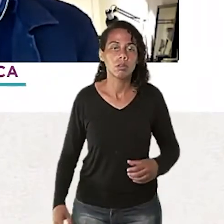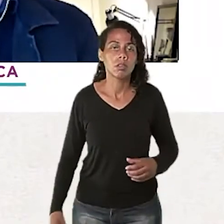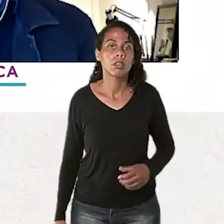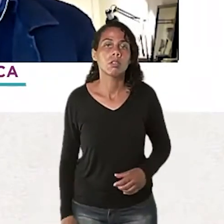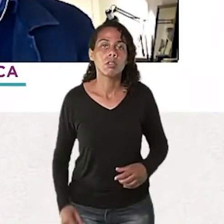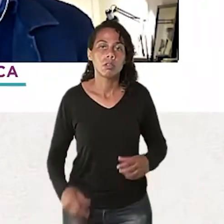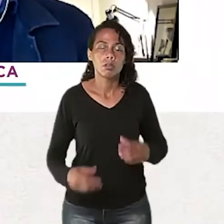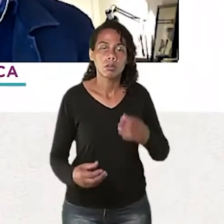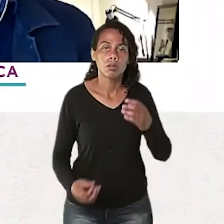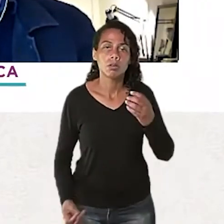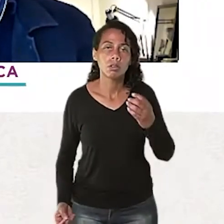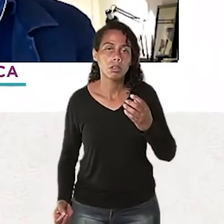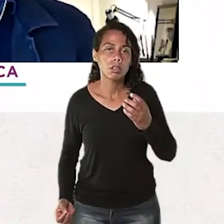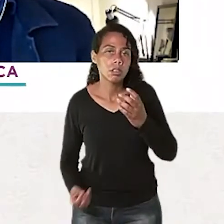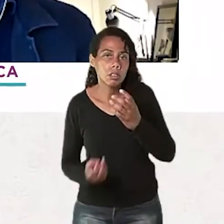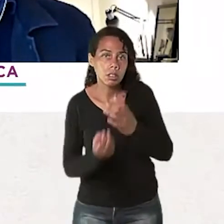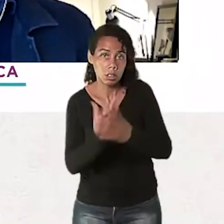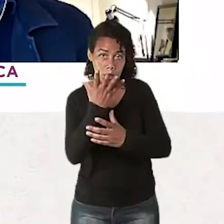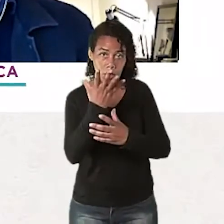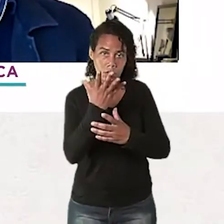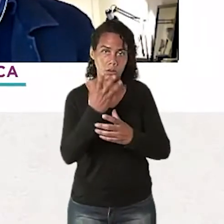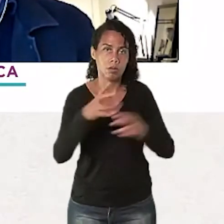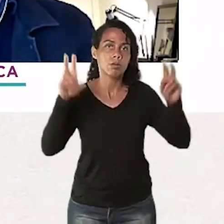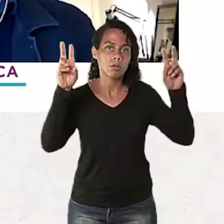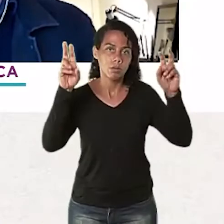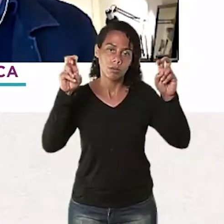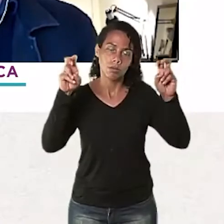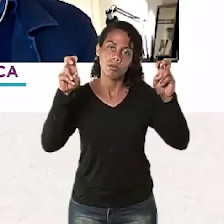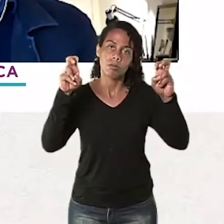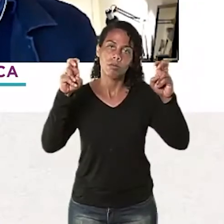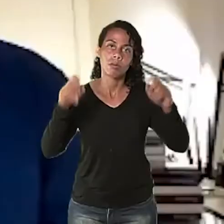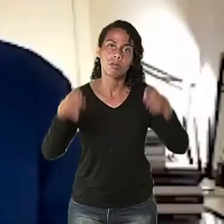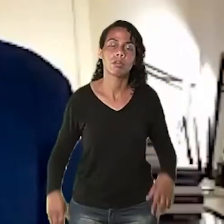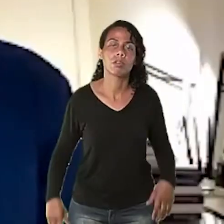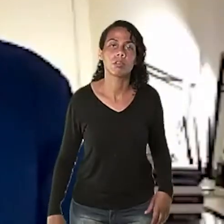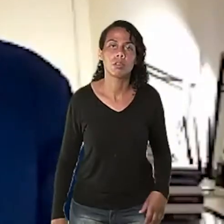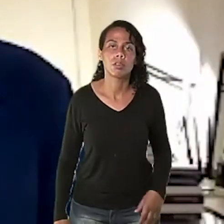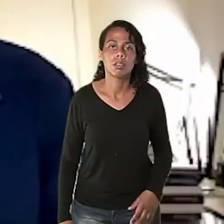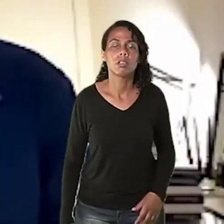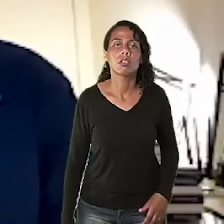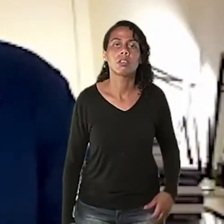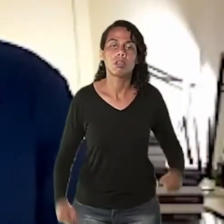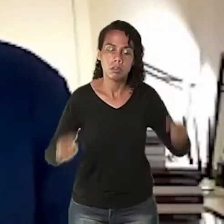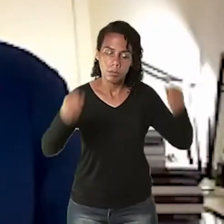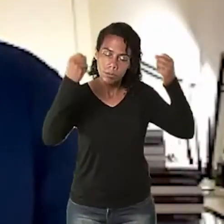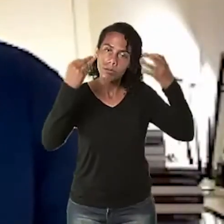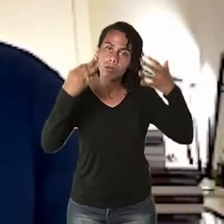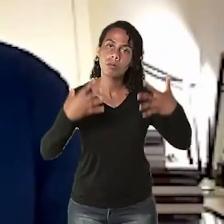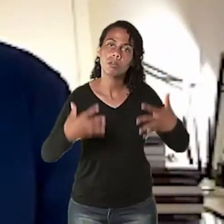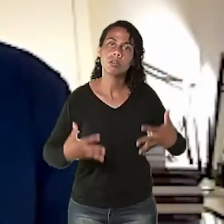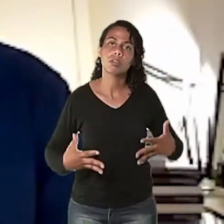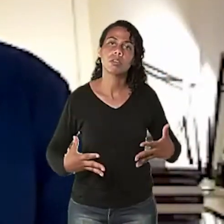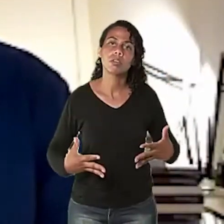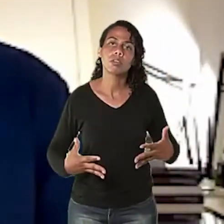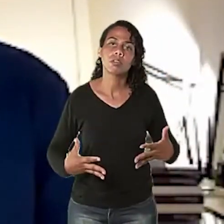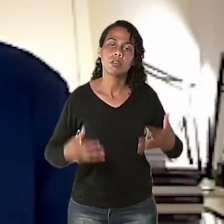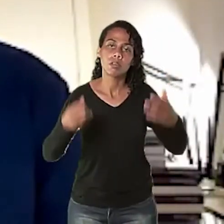último ponto que a gente teve, eu tentei definir o que seria uma Flanery 3.0, uma